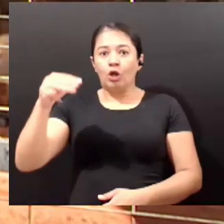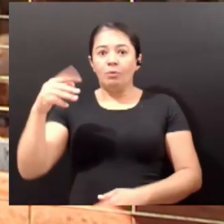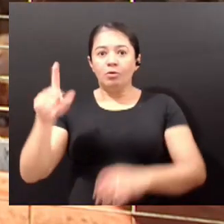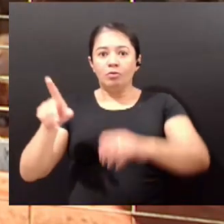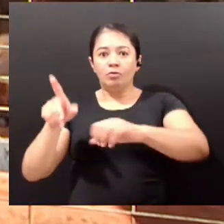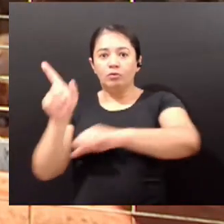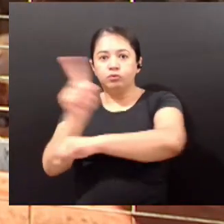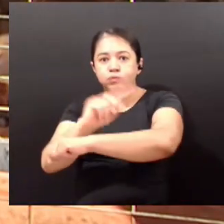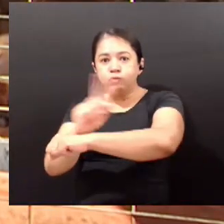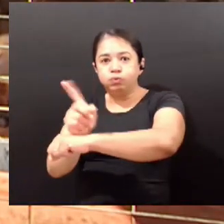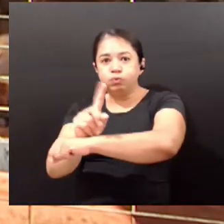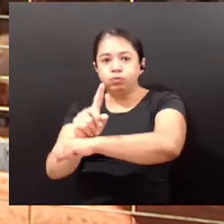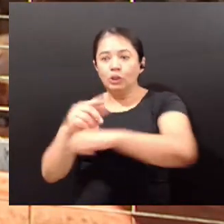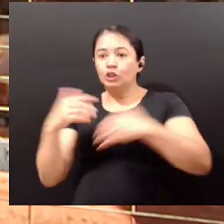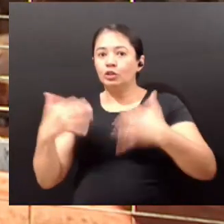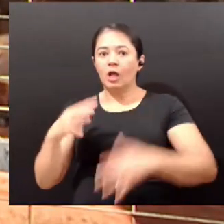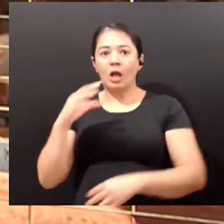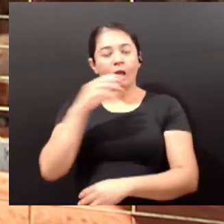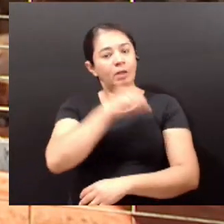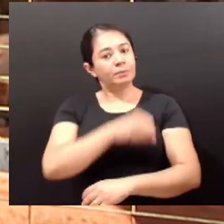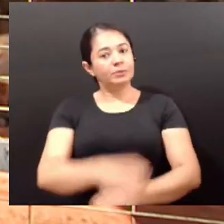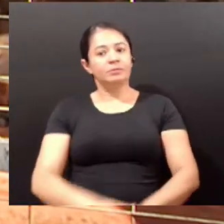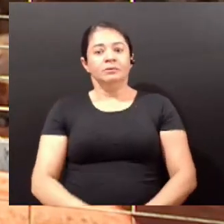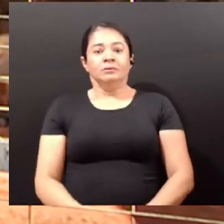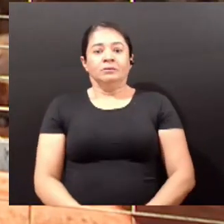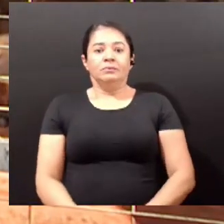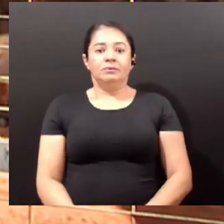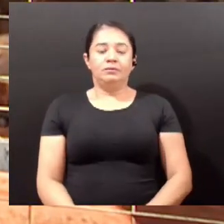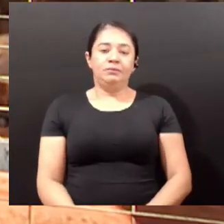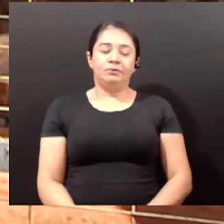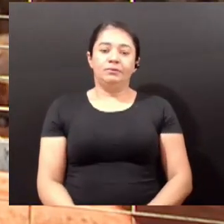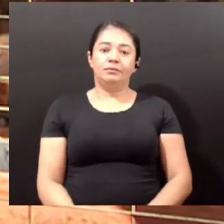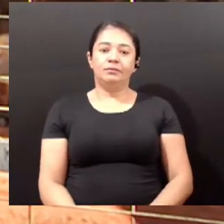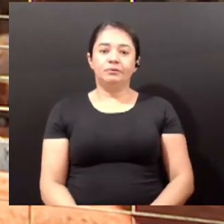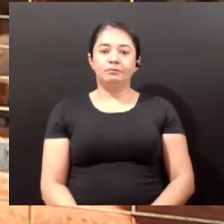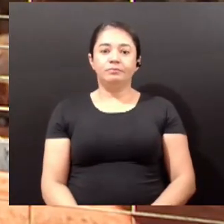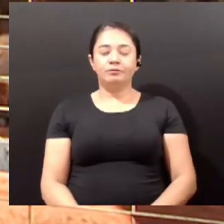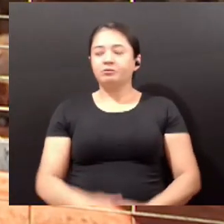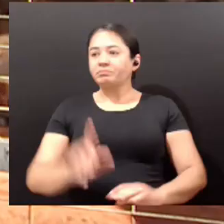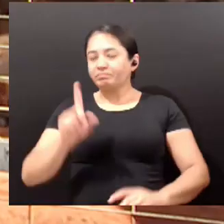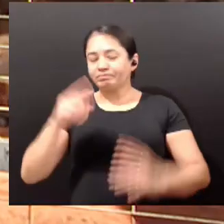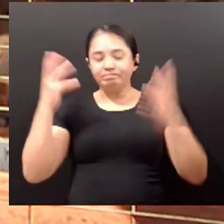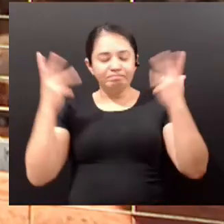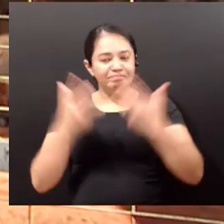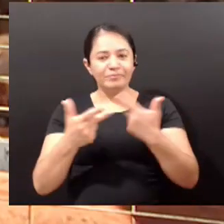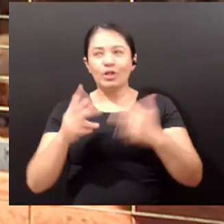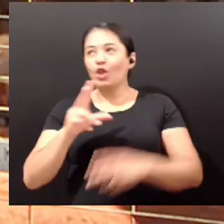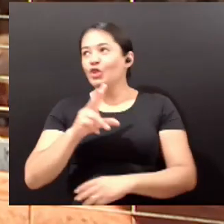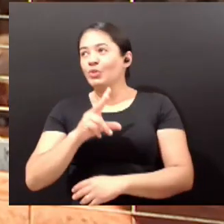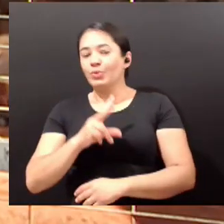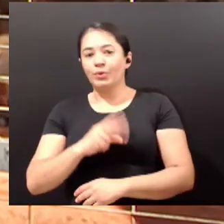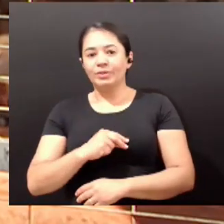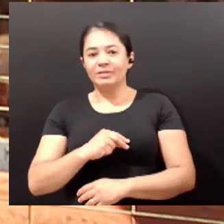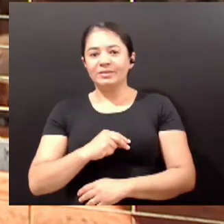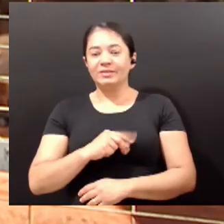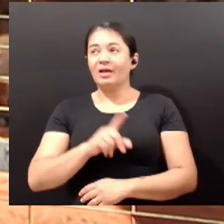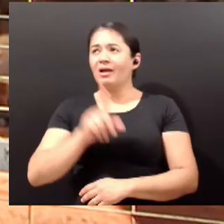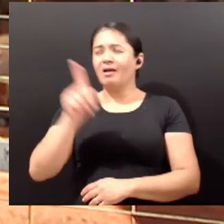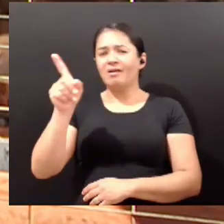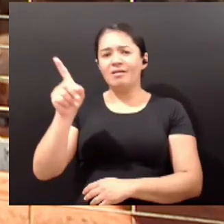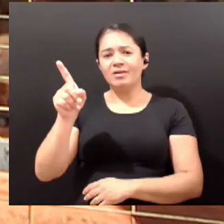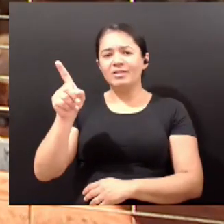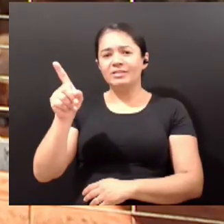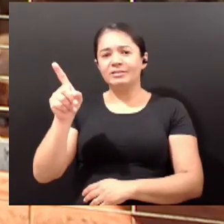curto prazo, assim. Então é um bicho que, lá vamos falar,